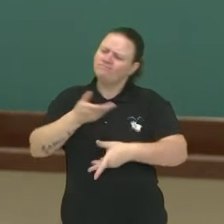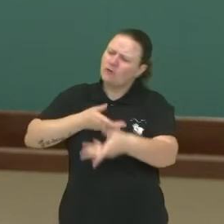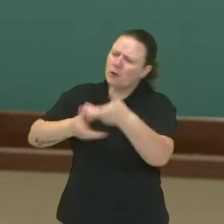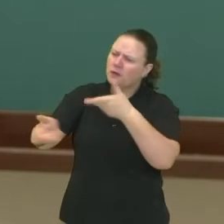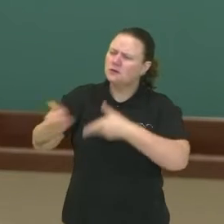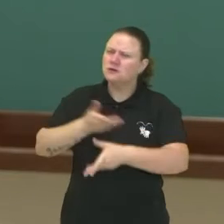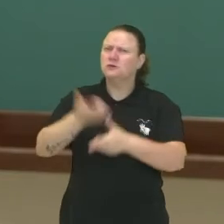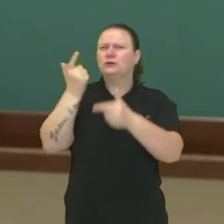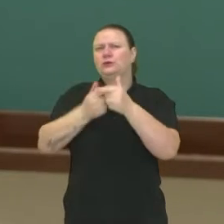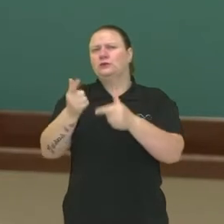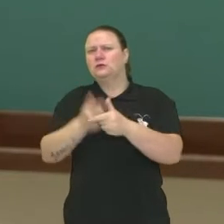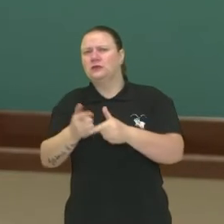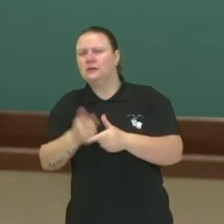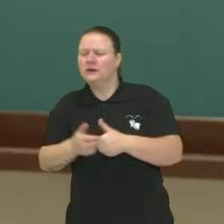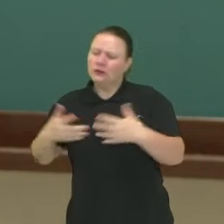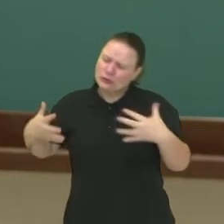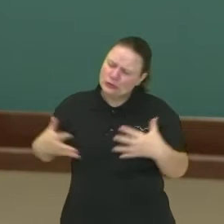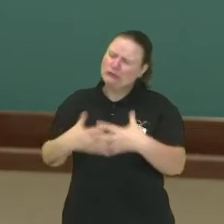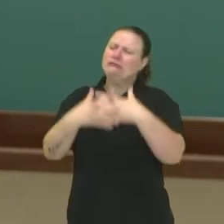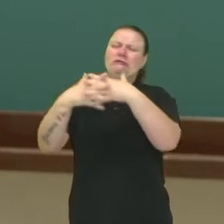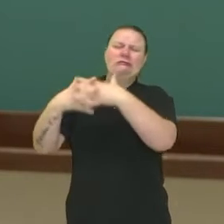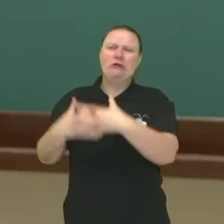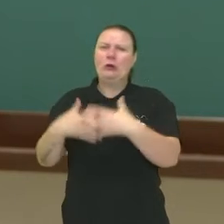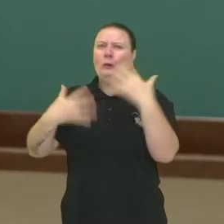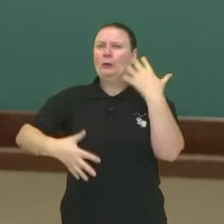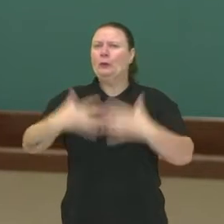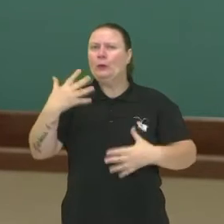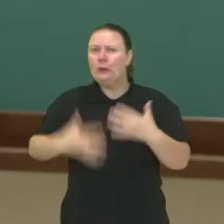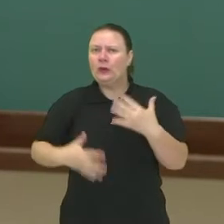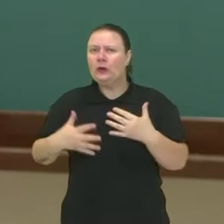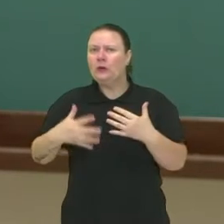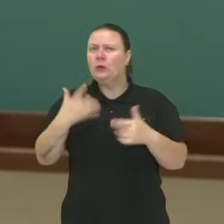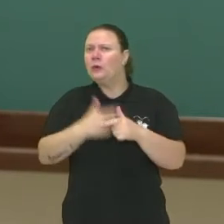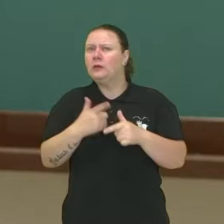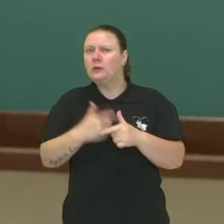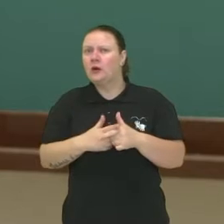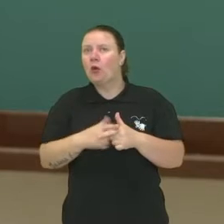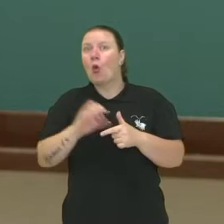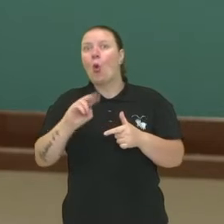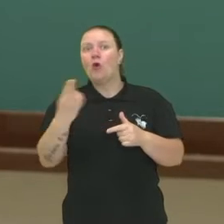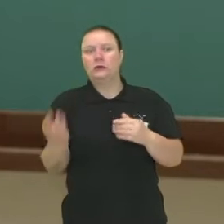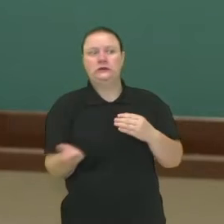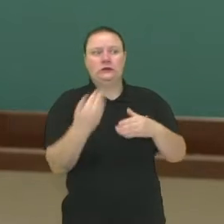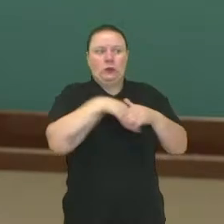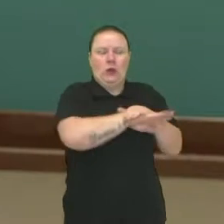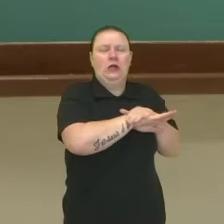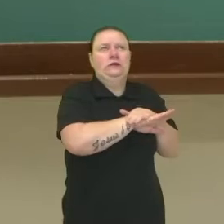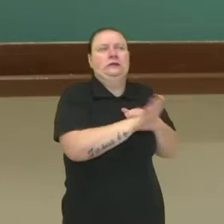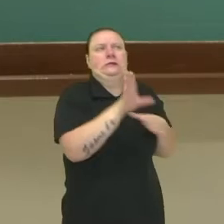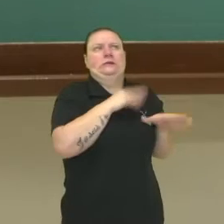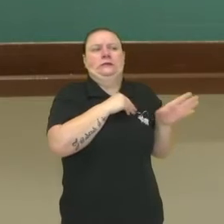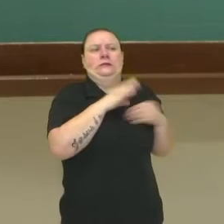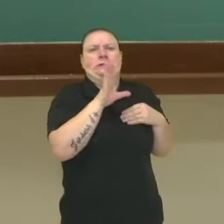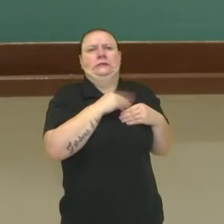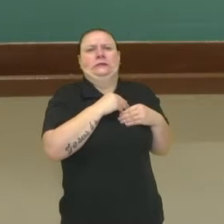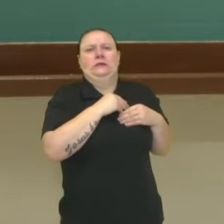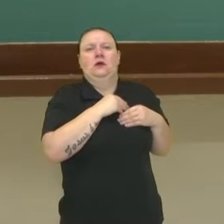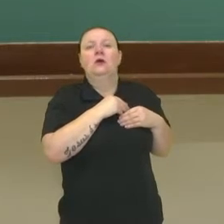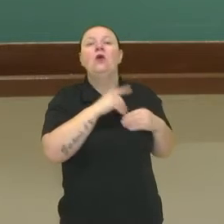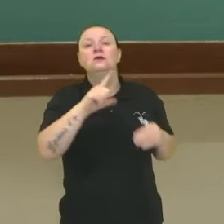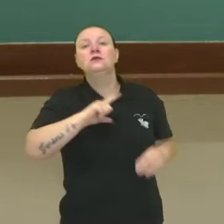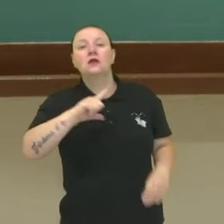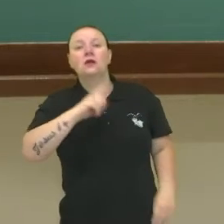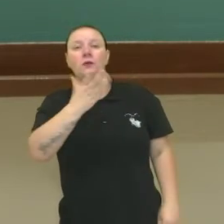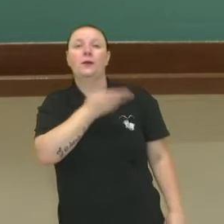você faz quando você tem alguma coisa? Guarda para você? Tem um amigo com quem você desabafa? Esse